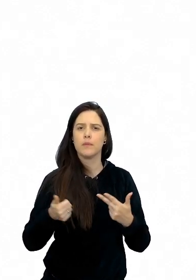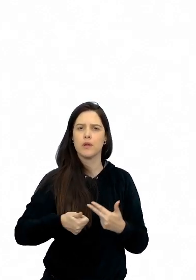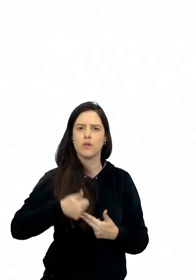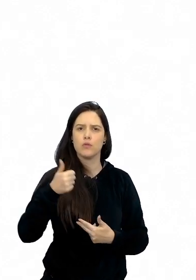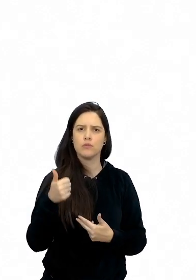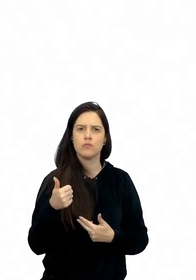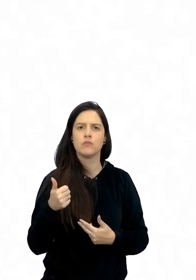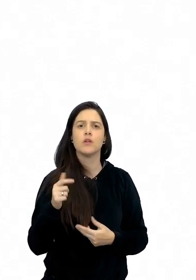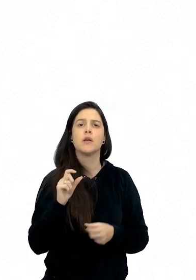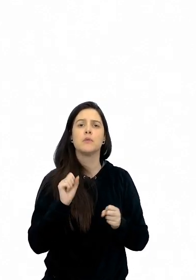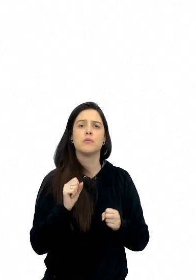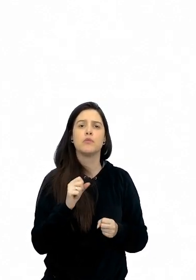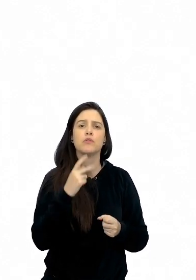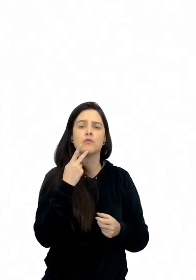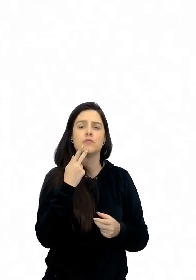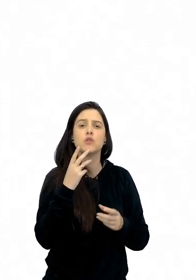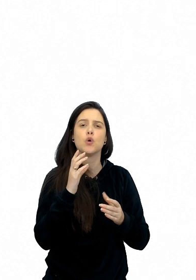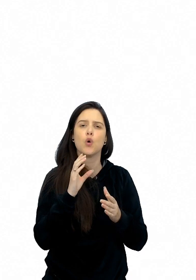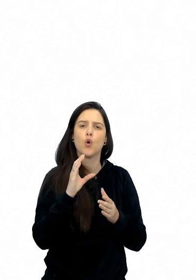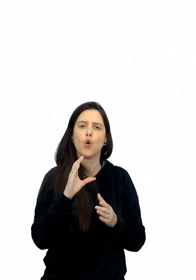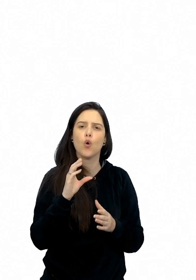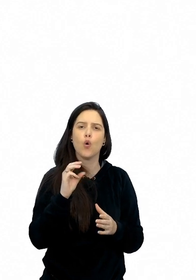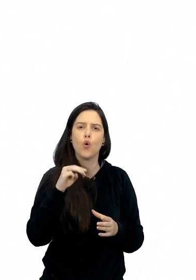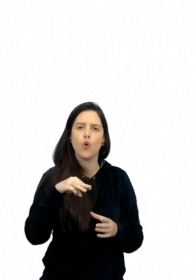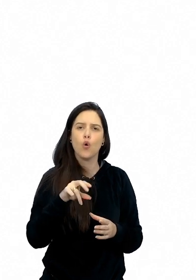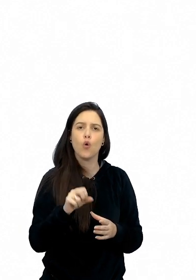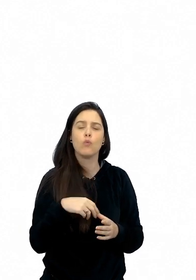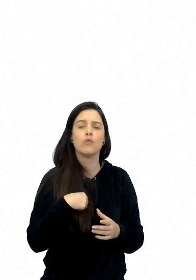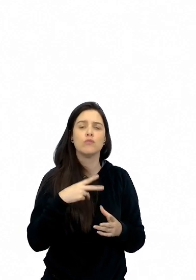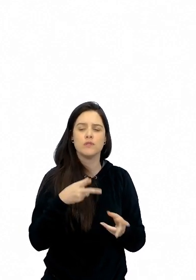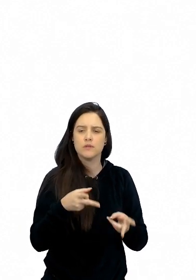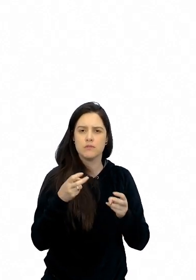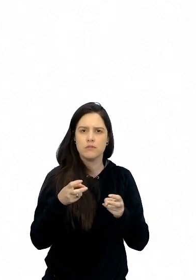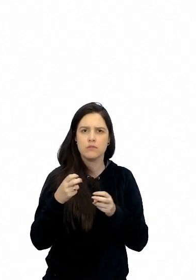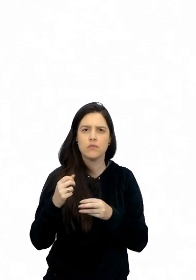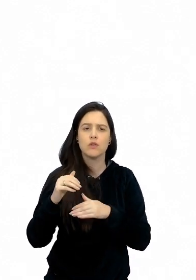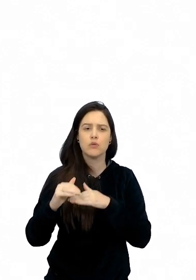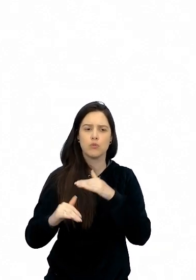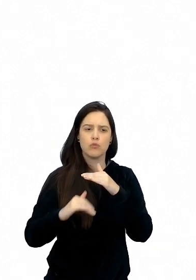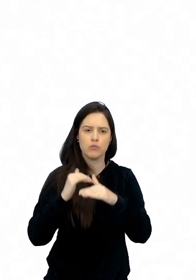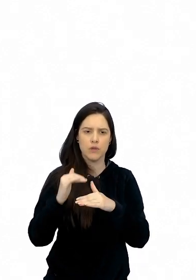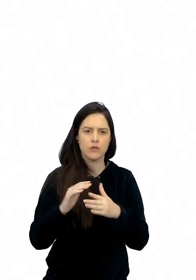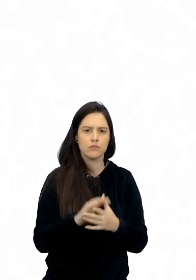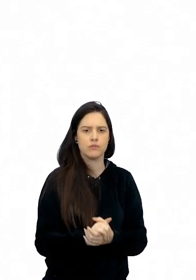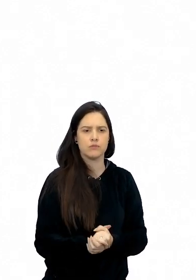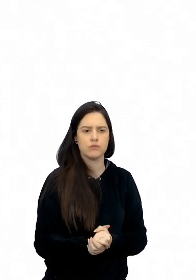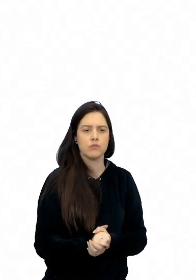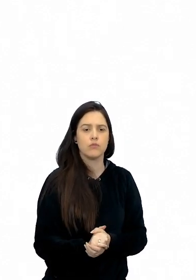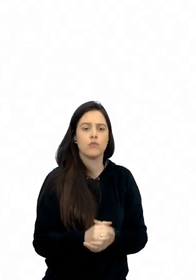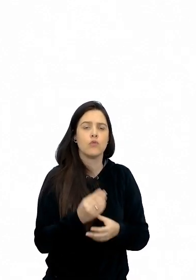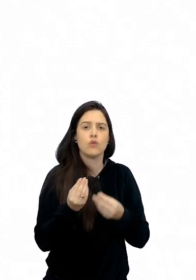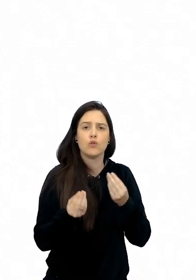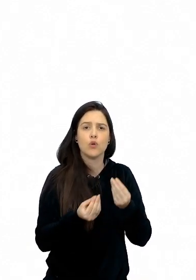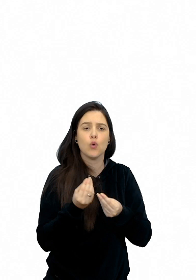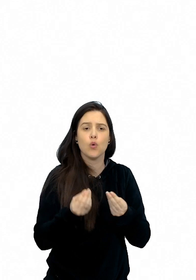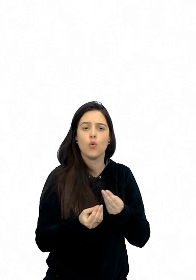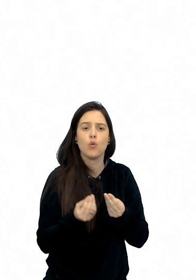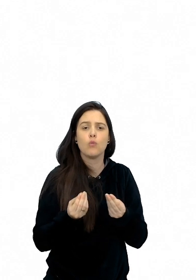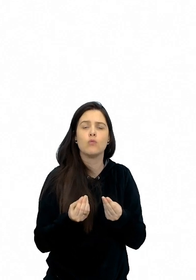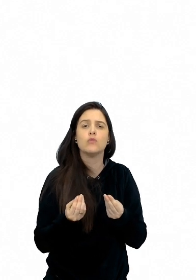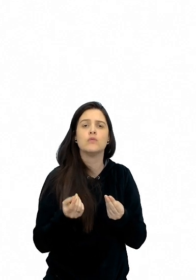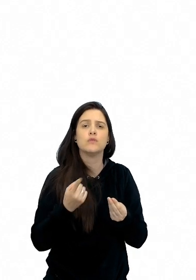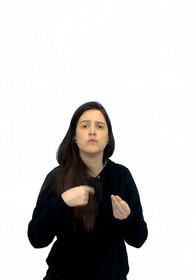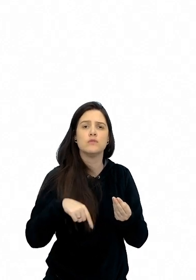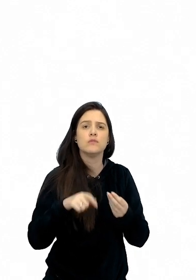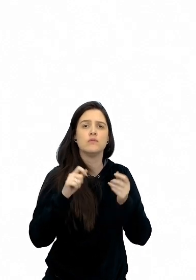e quais os erros mais comuns que vocês percebem ali no desenvolvimento delas? Como fazer para sanar, né,